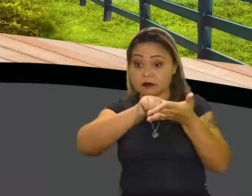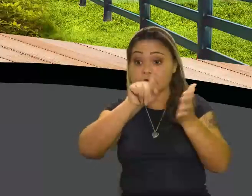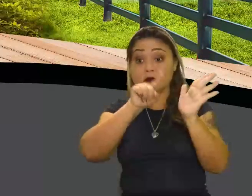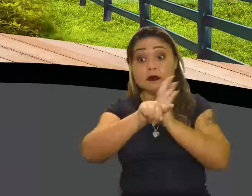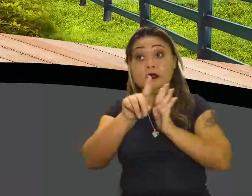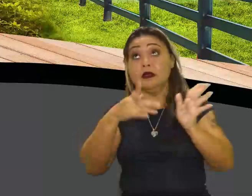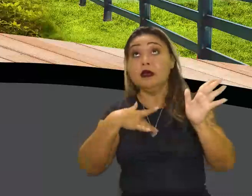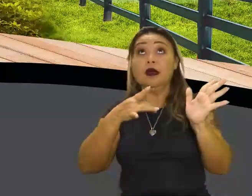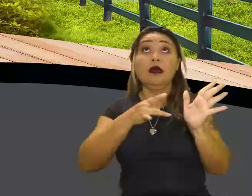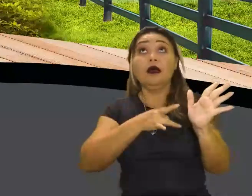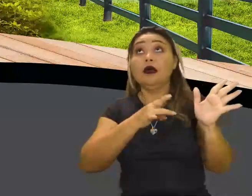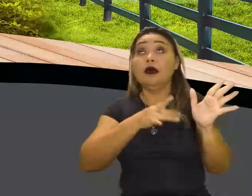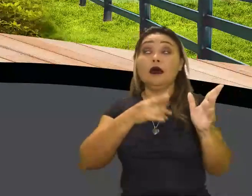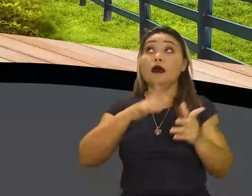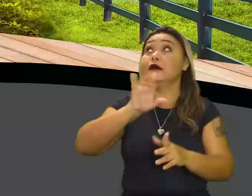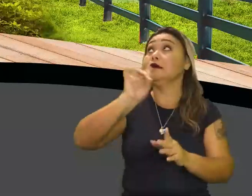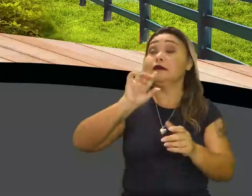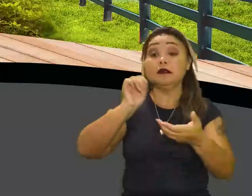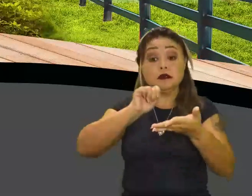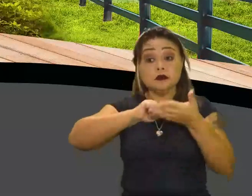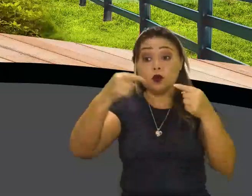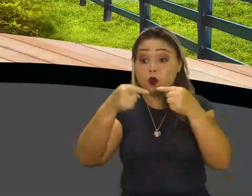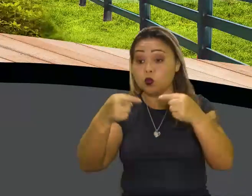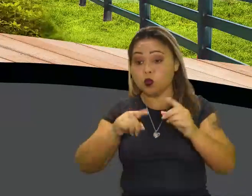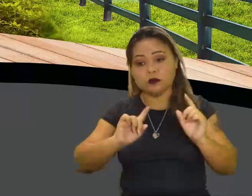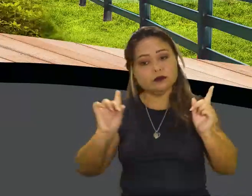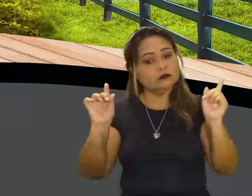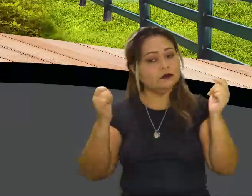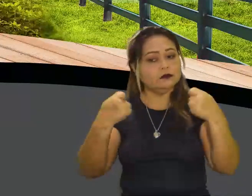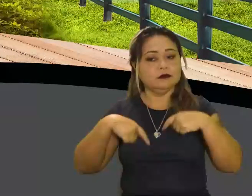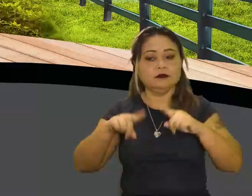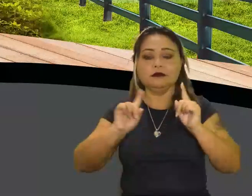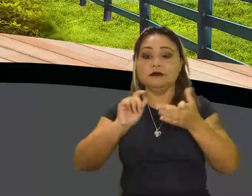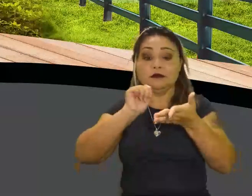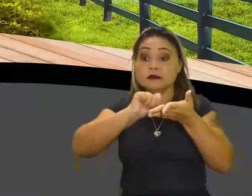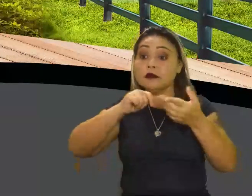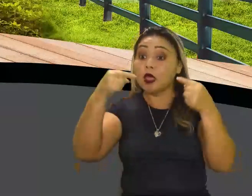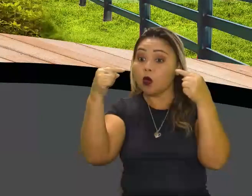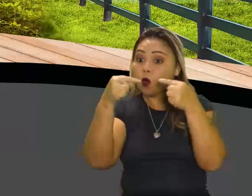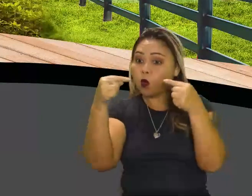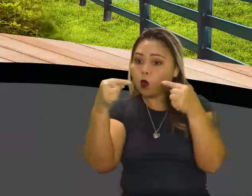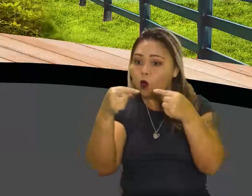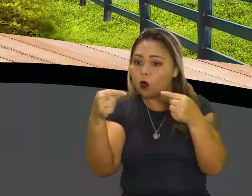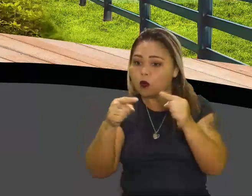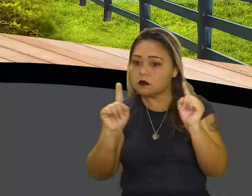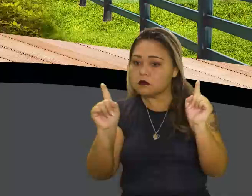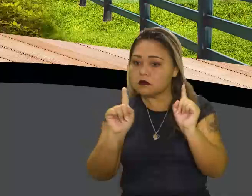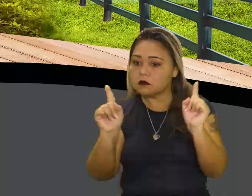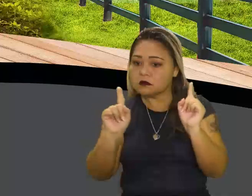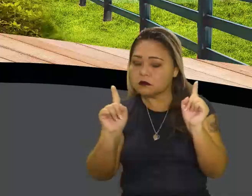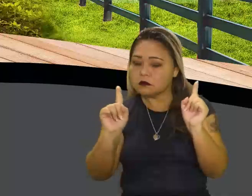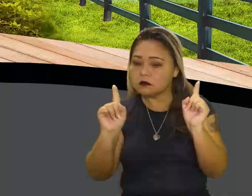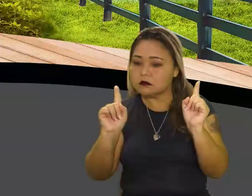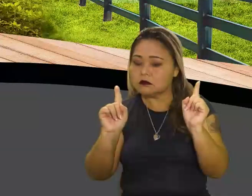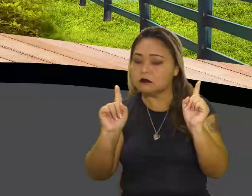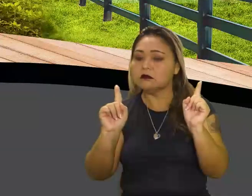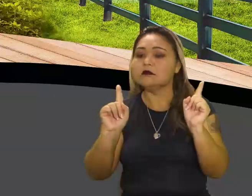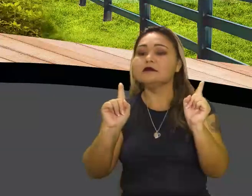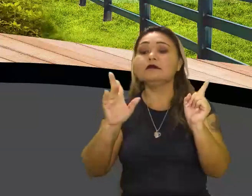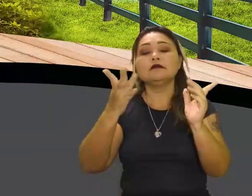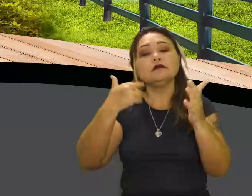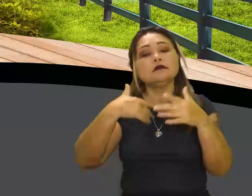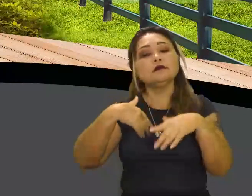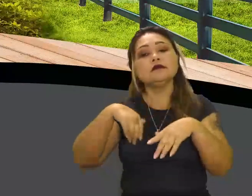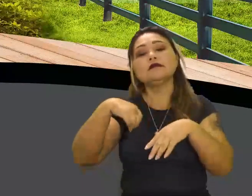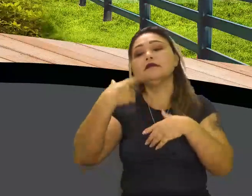Ai, meu Deus do céu, não escrevi como está aí. Não há necessidade de estar escrito idêntico, gente. Tá? Eu vou parar